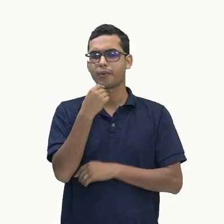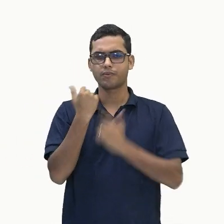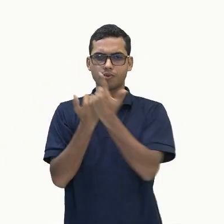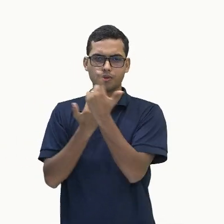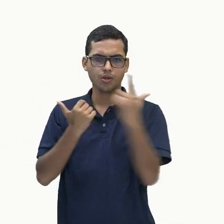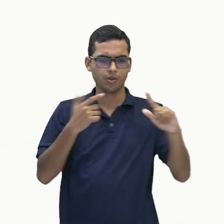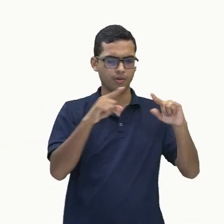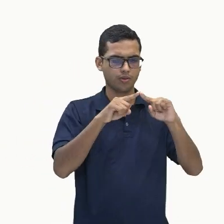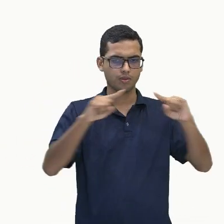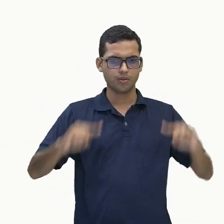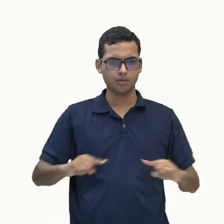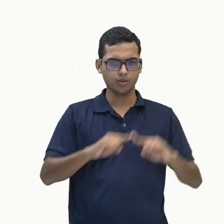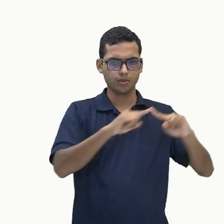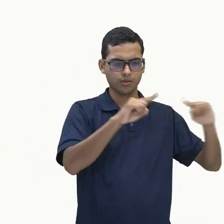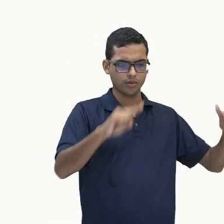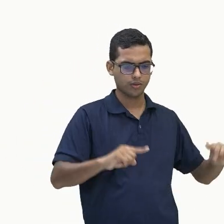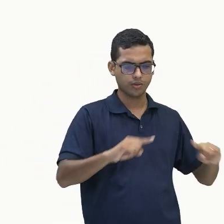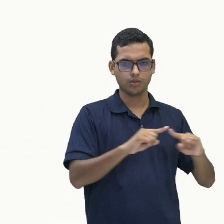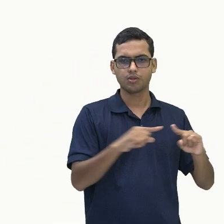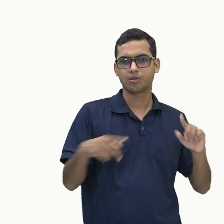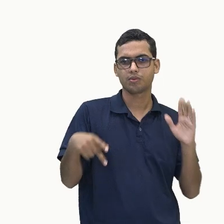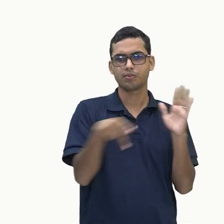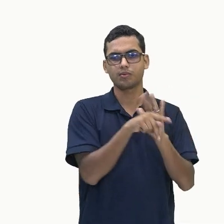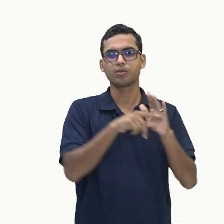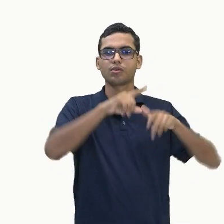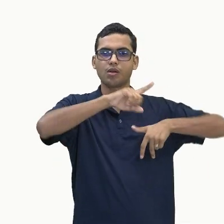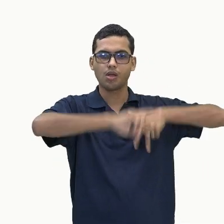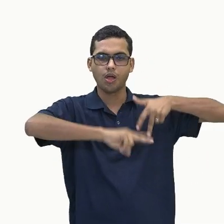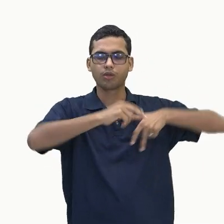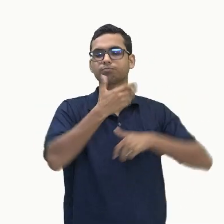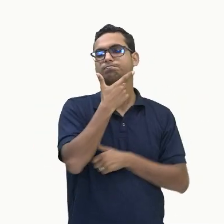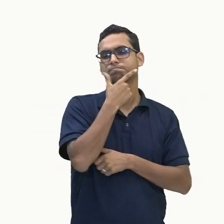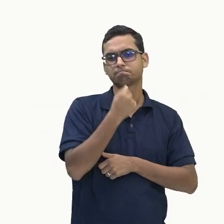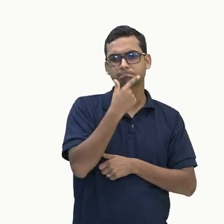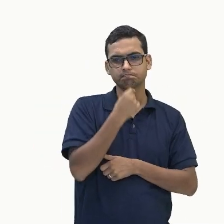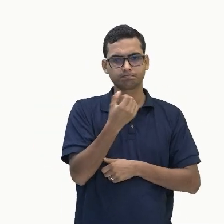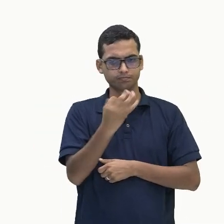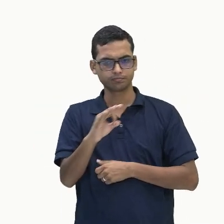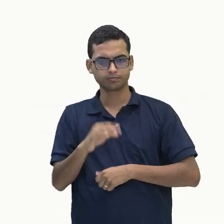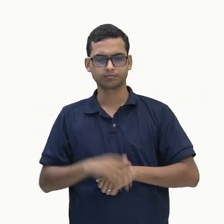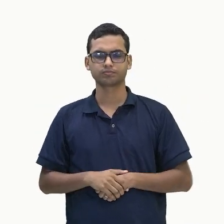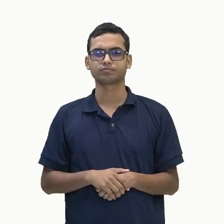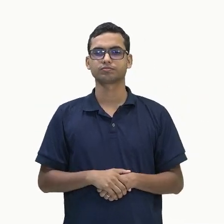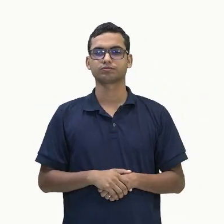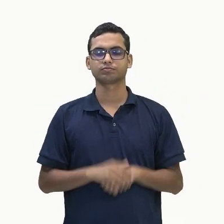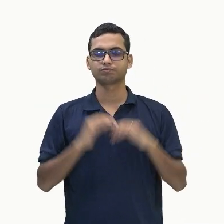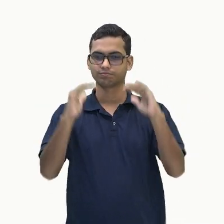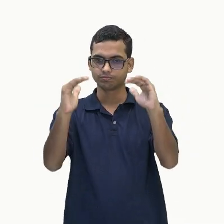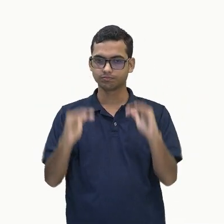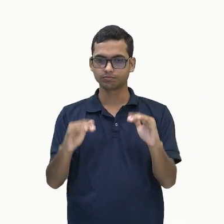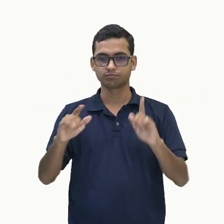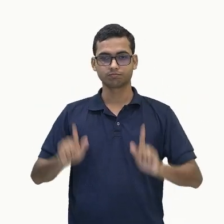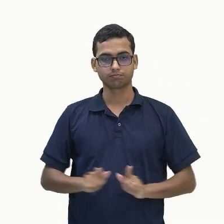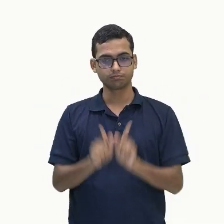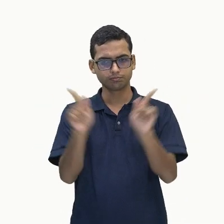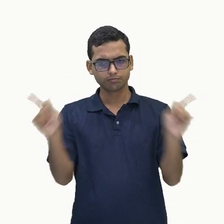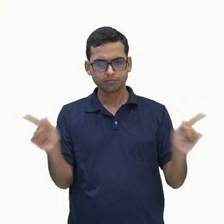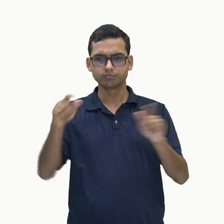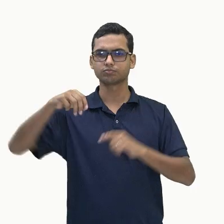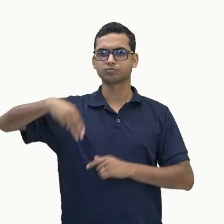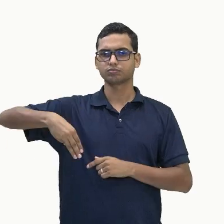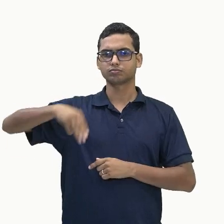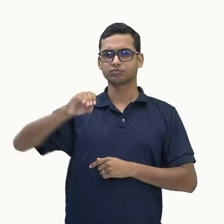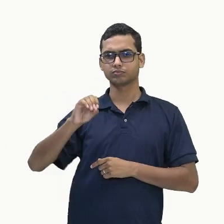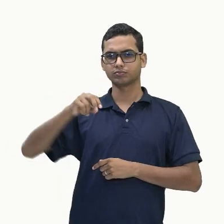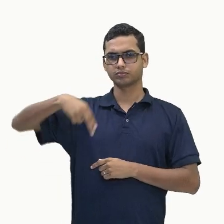outra eu tenho gêmeos do mesmo sexo masculino. Já aqui embaixo nós percebemos o quê? Gêmeos